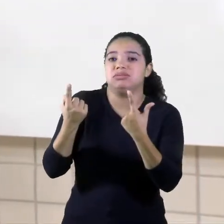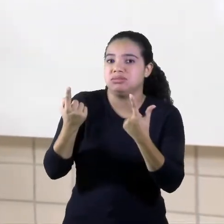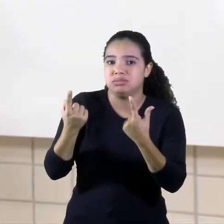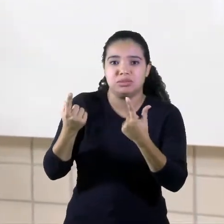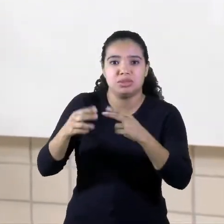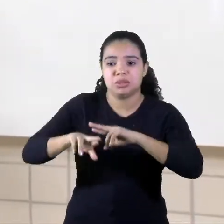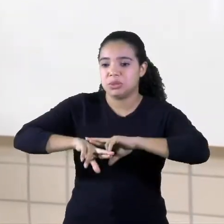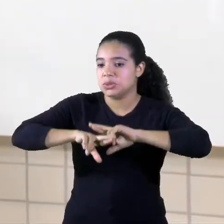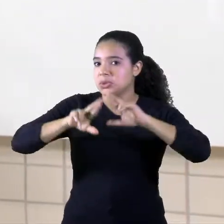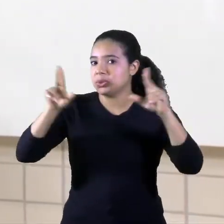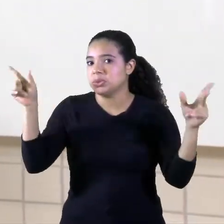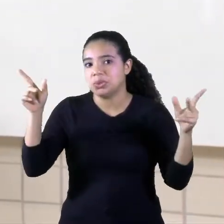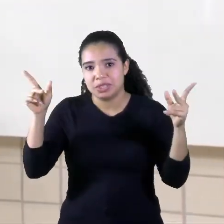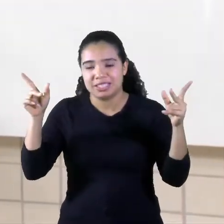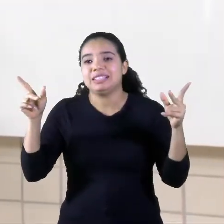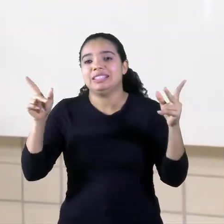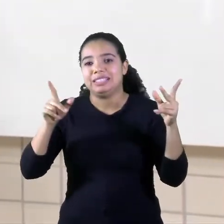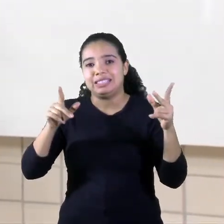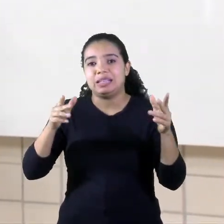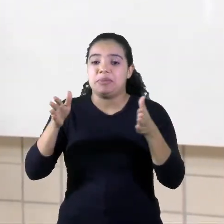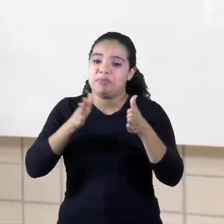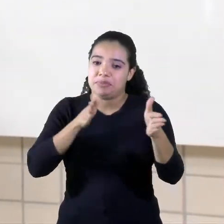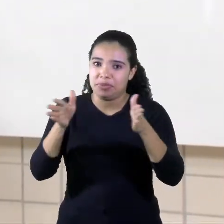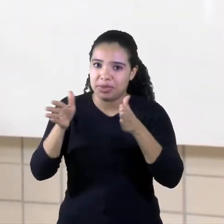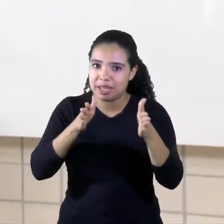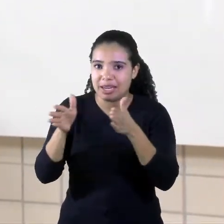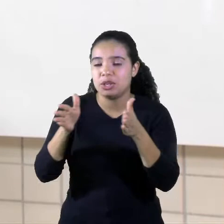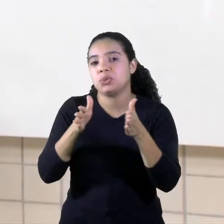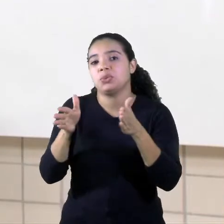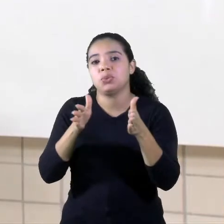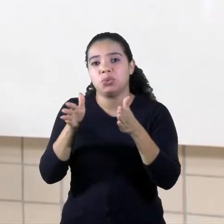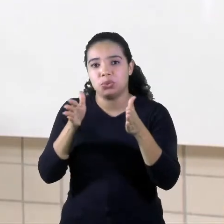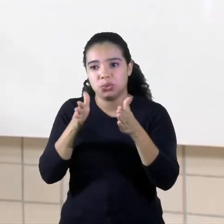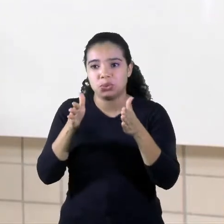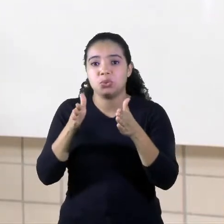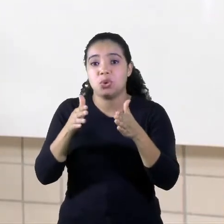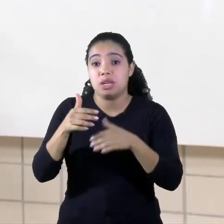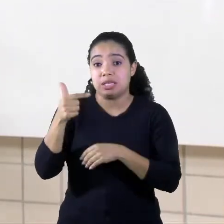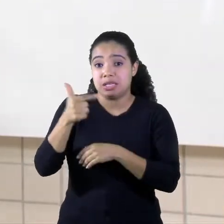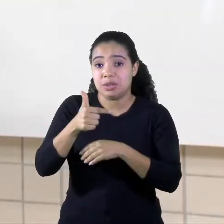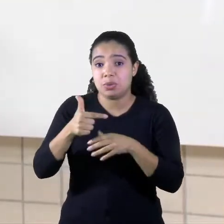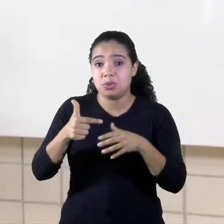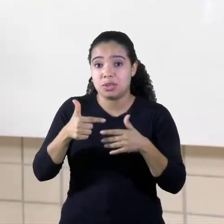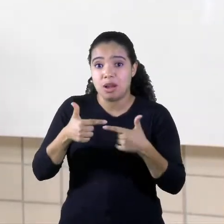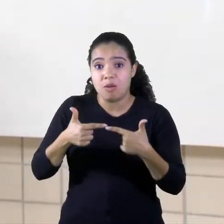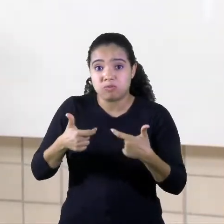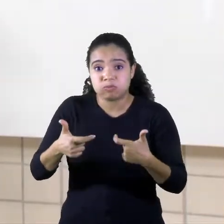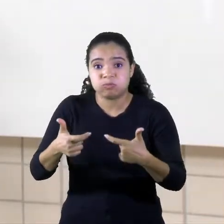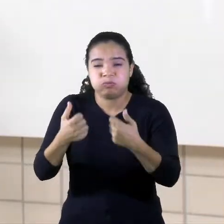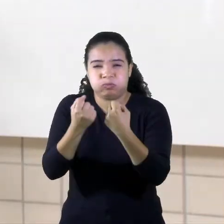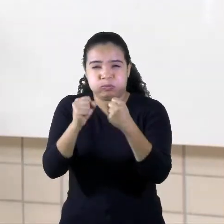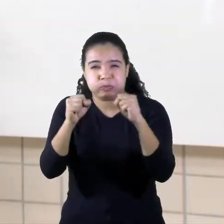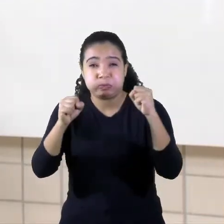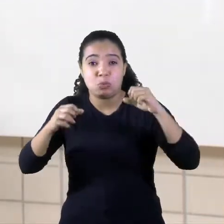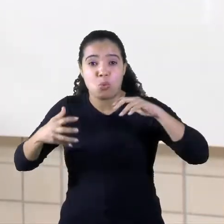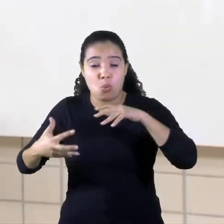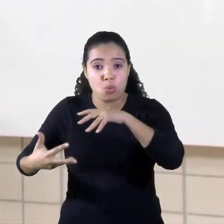bizarras que aconteceram durante esse evento que foi chamado a Segunda Grande Guerra no